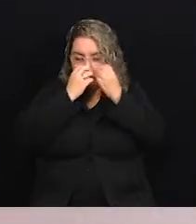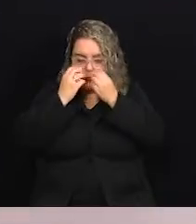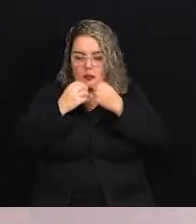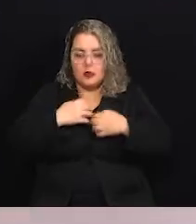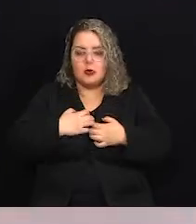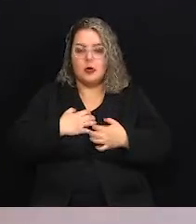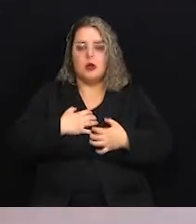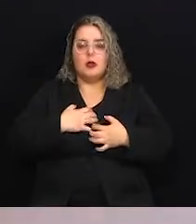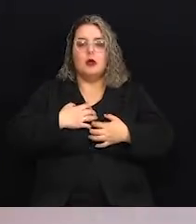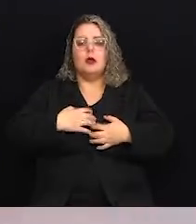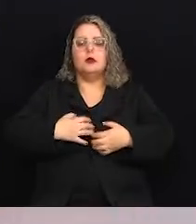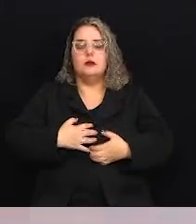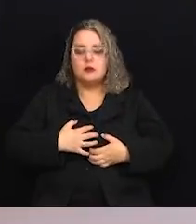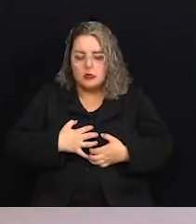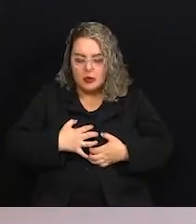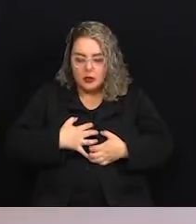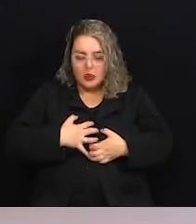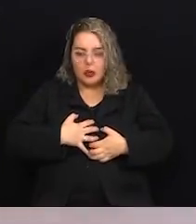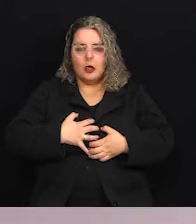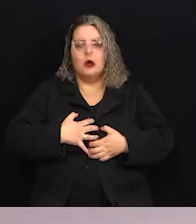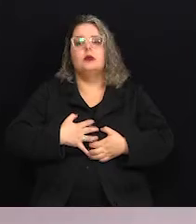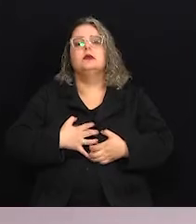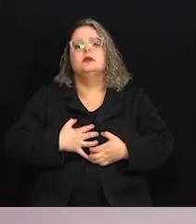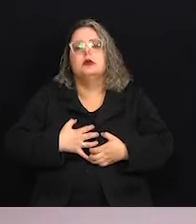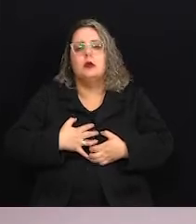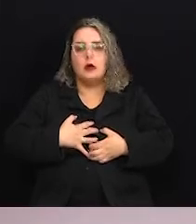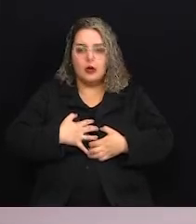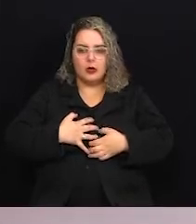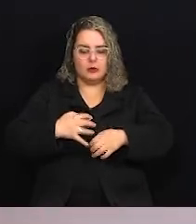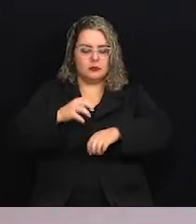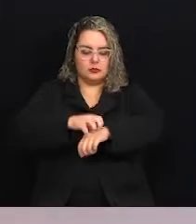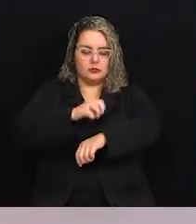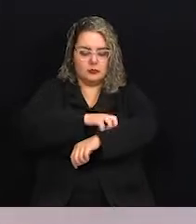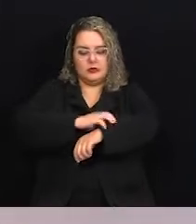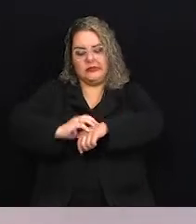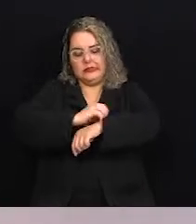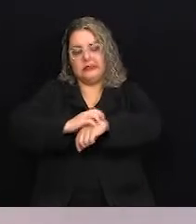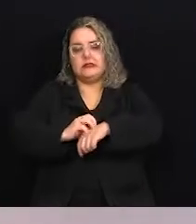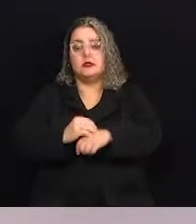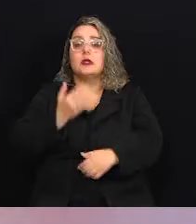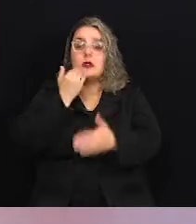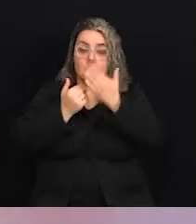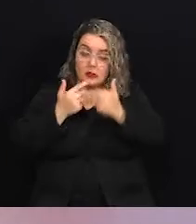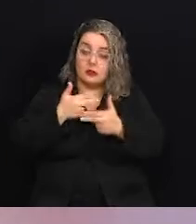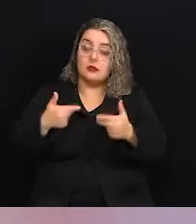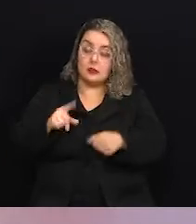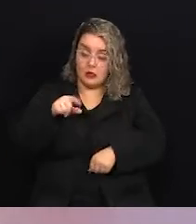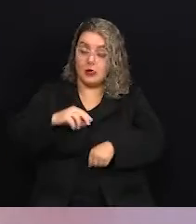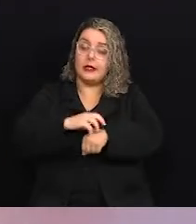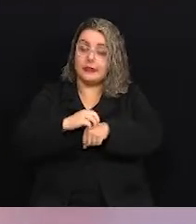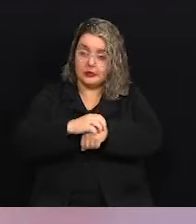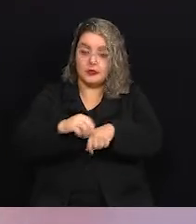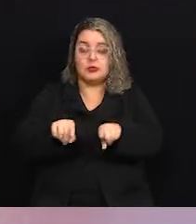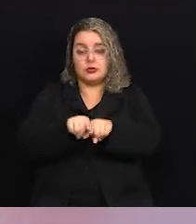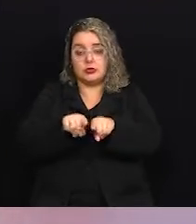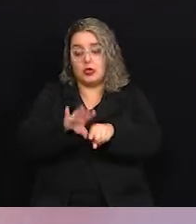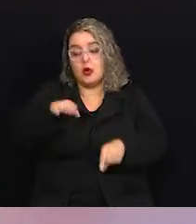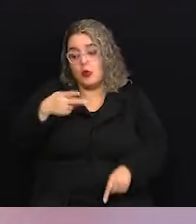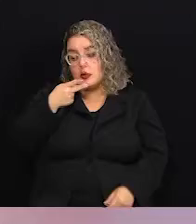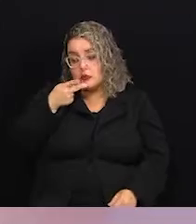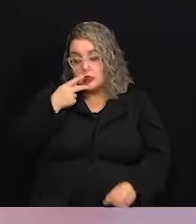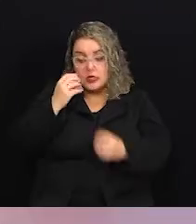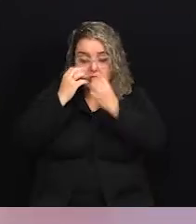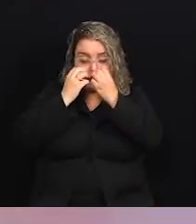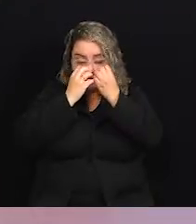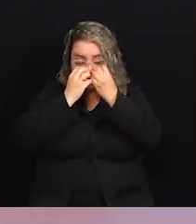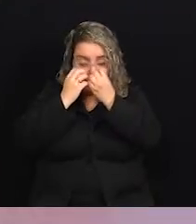rinite, da asma, a dermatite, a alergia alimentar é uma forma de alergia também. Quando a gente fala de